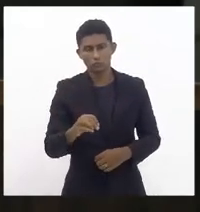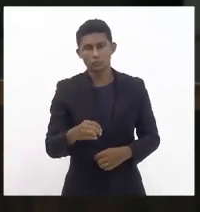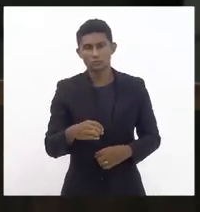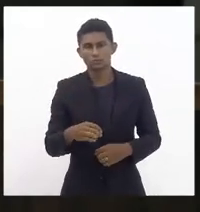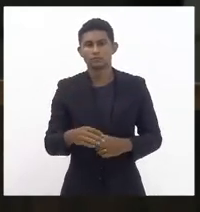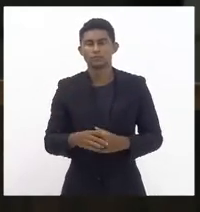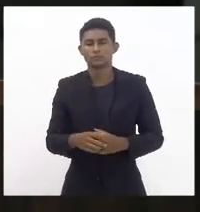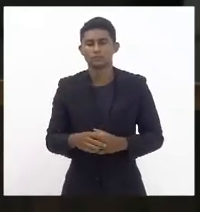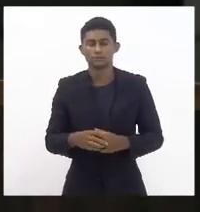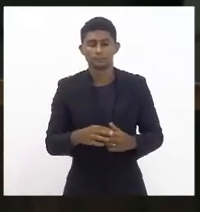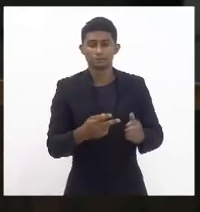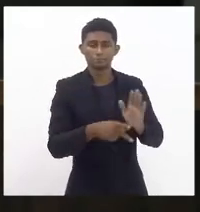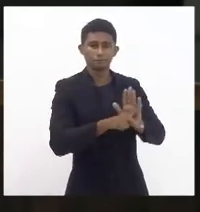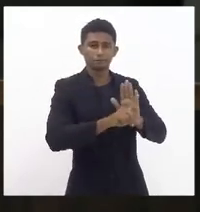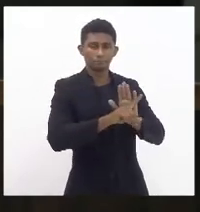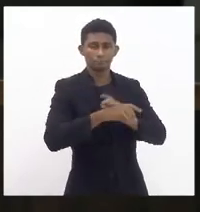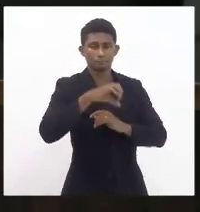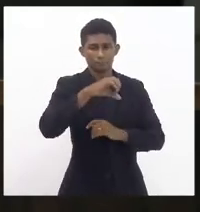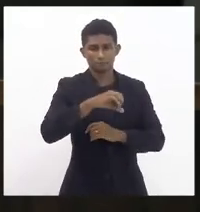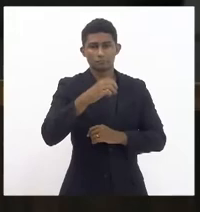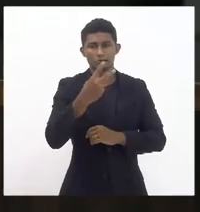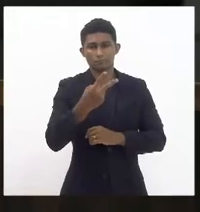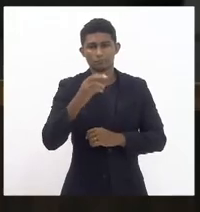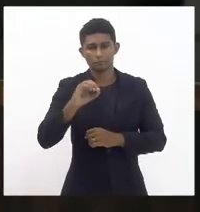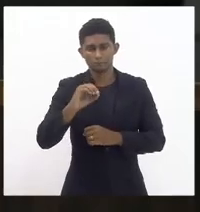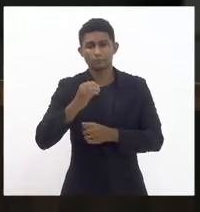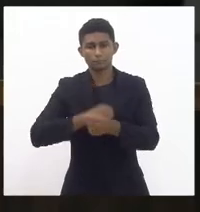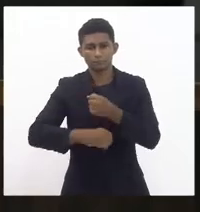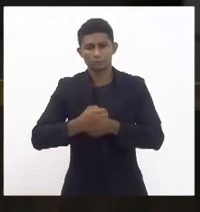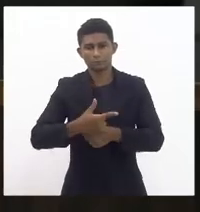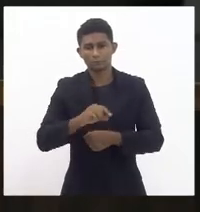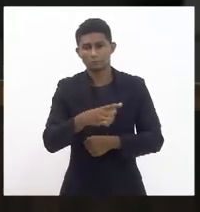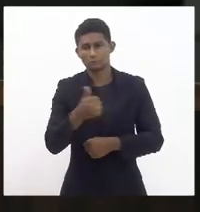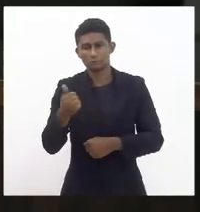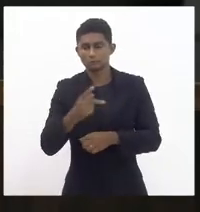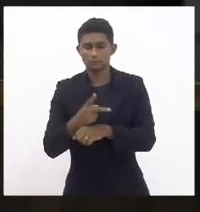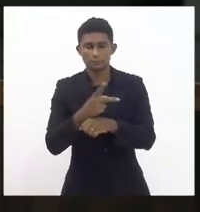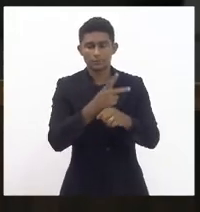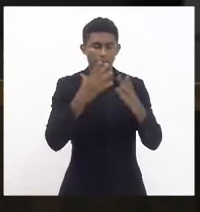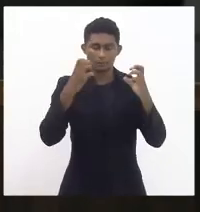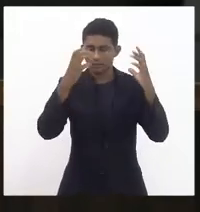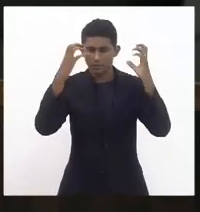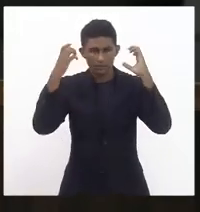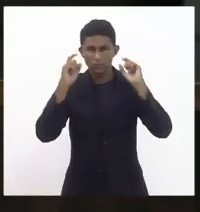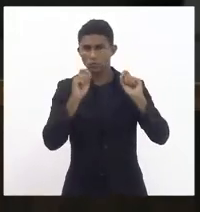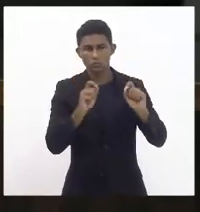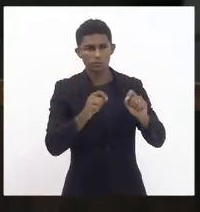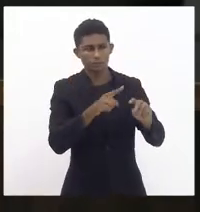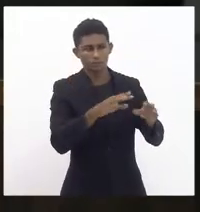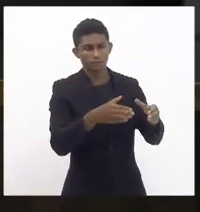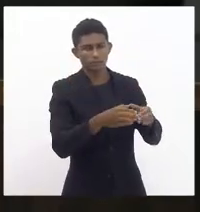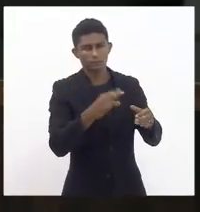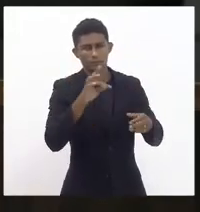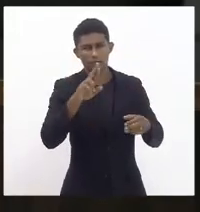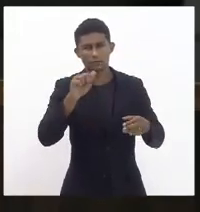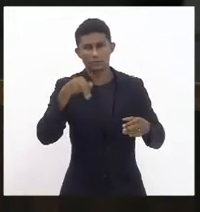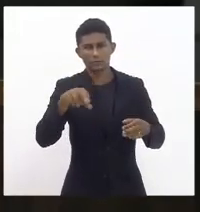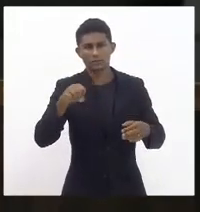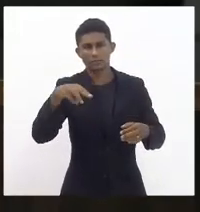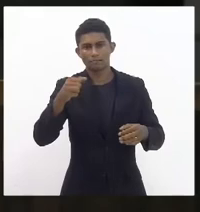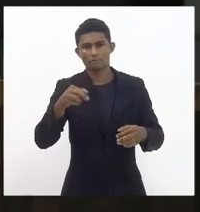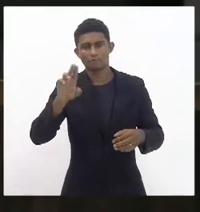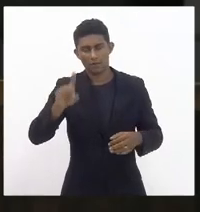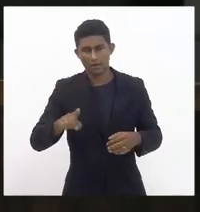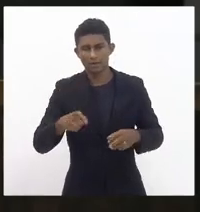Sérgio Fernandes pode resolução 92021 de autoria da deputada Renata concede prêmio Marília o coletivo transvar é parecer da